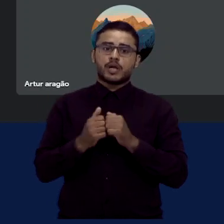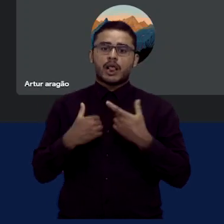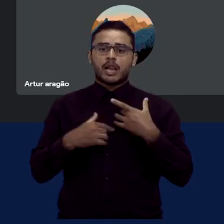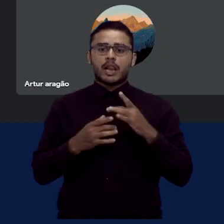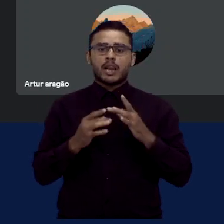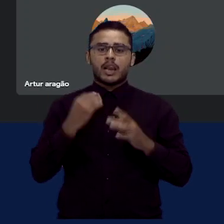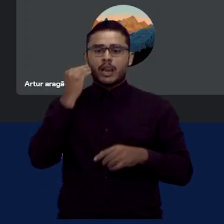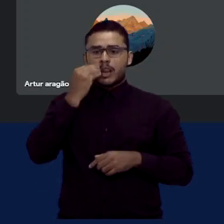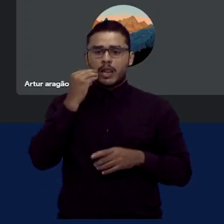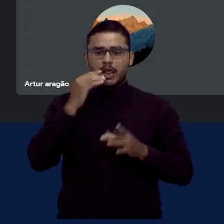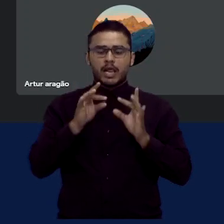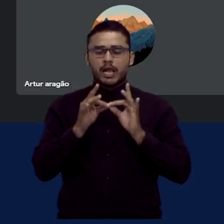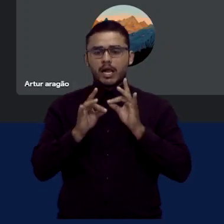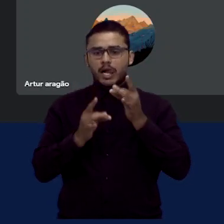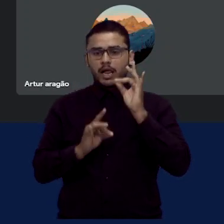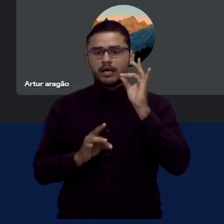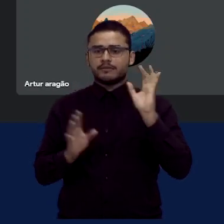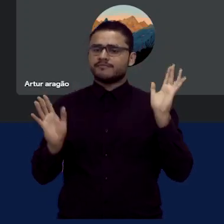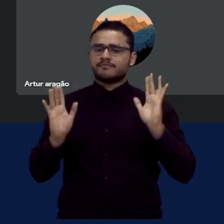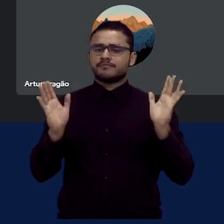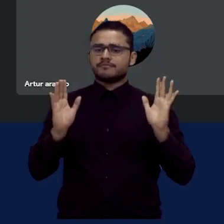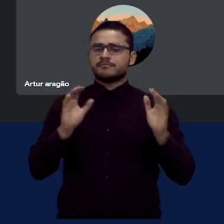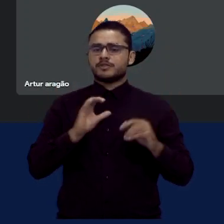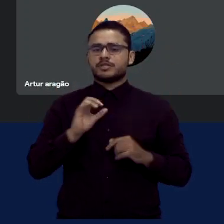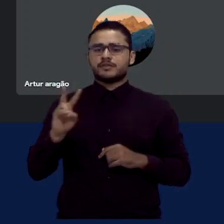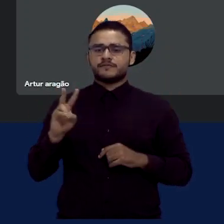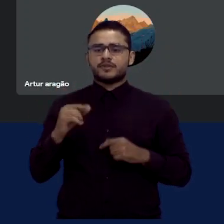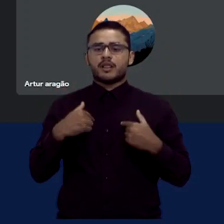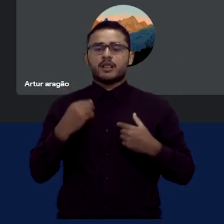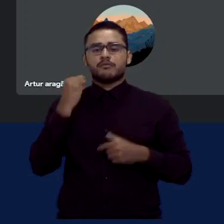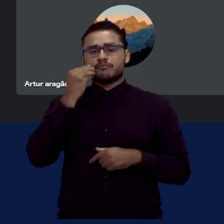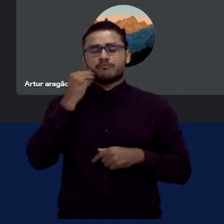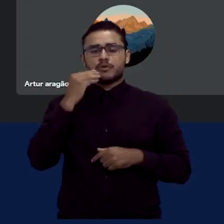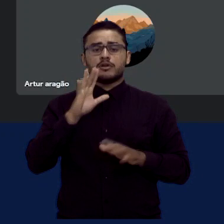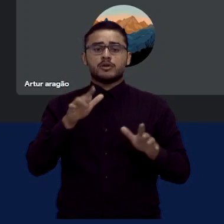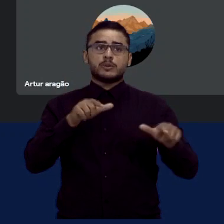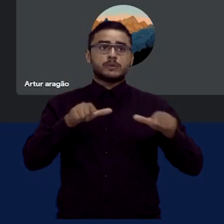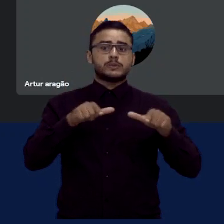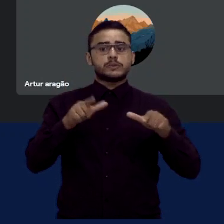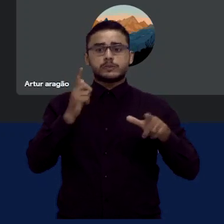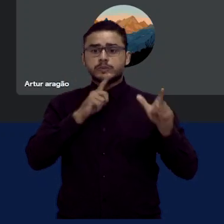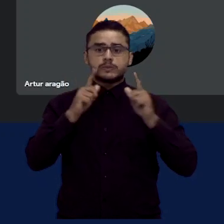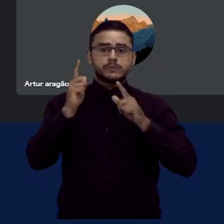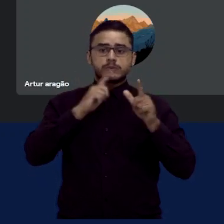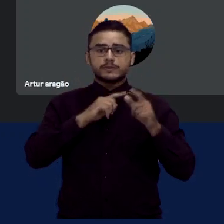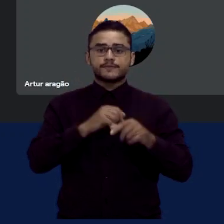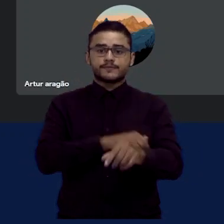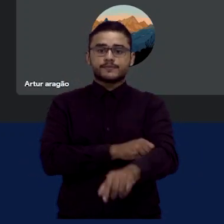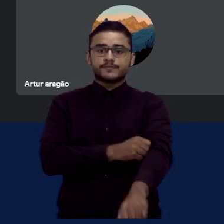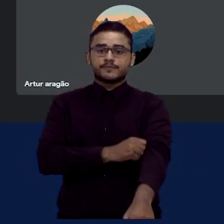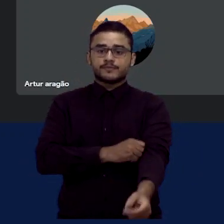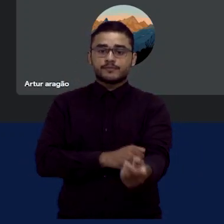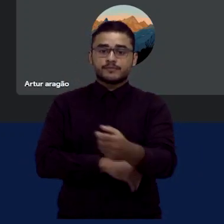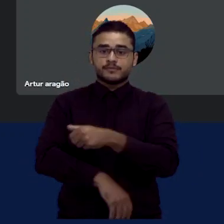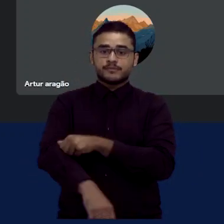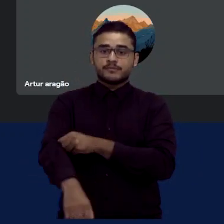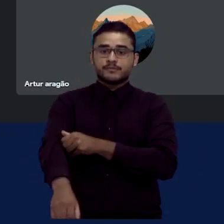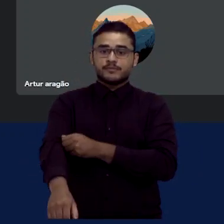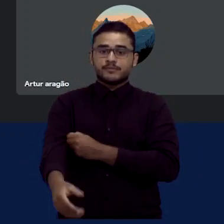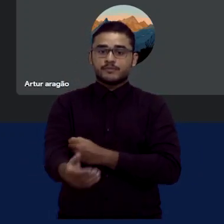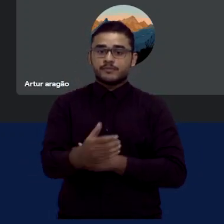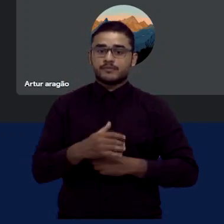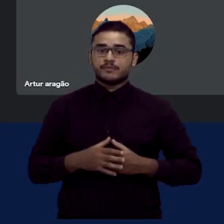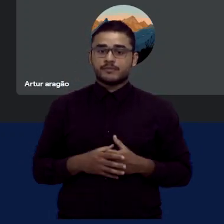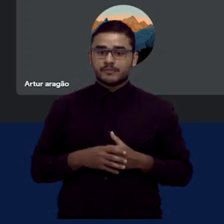assim, na verdade. Eu faço dentro do que é possível, né? Não é tão longa, é mais acidentada mesmo, né? Porque é